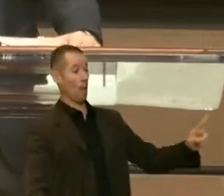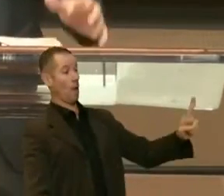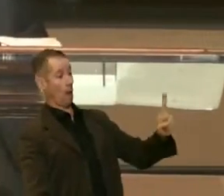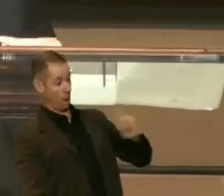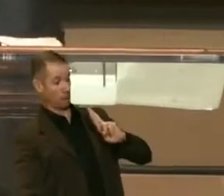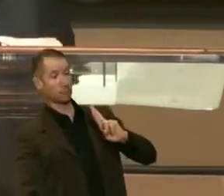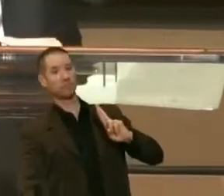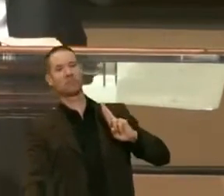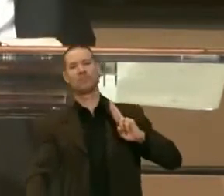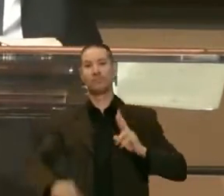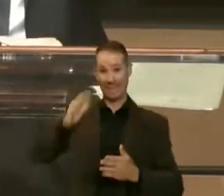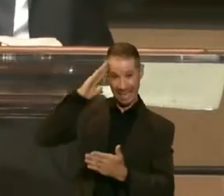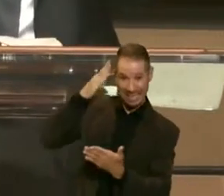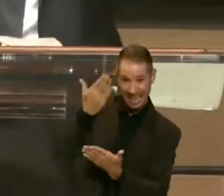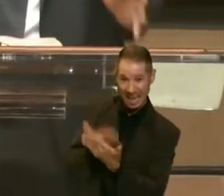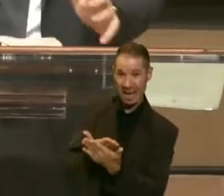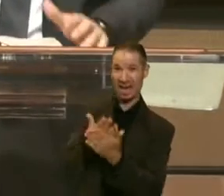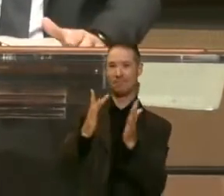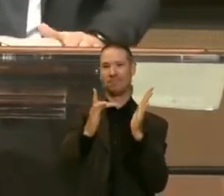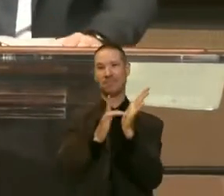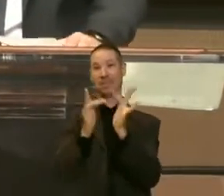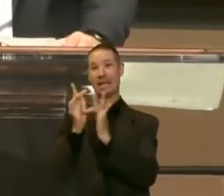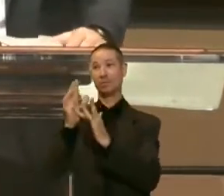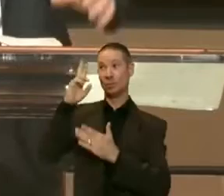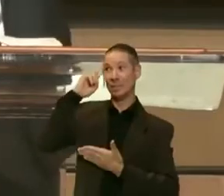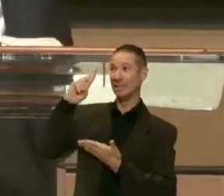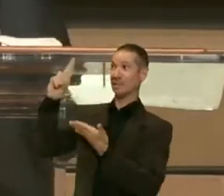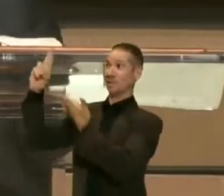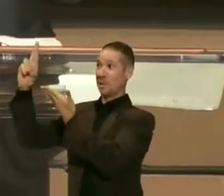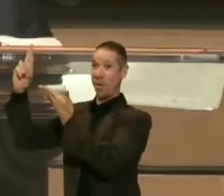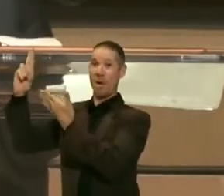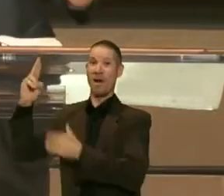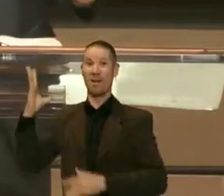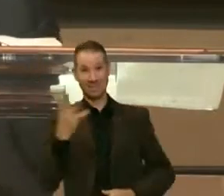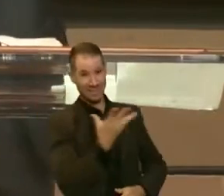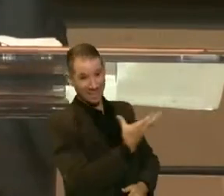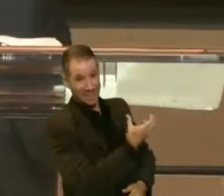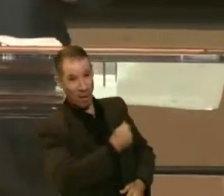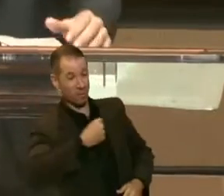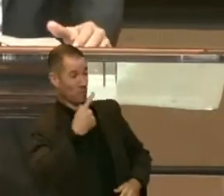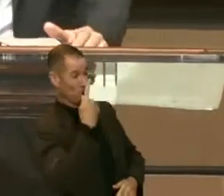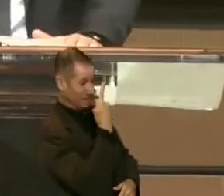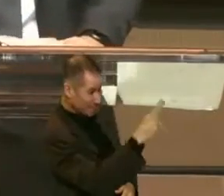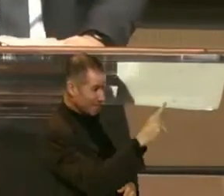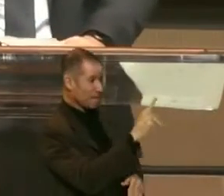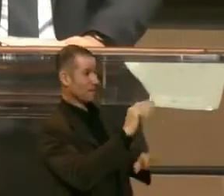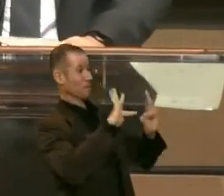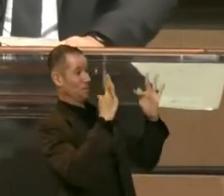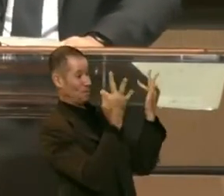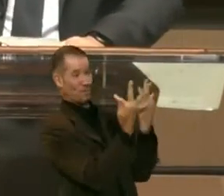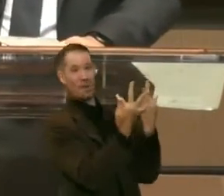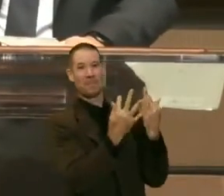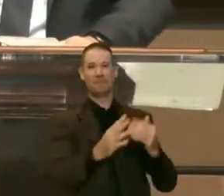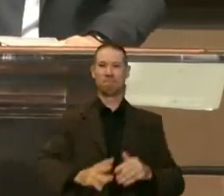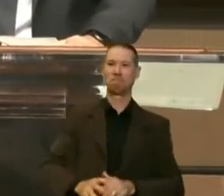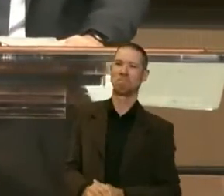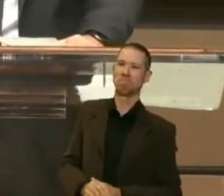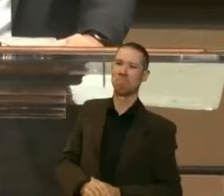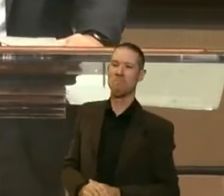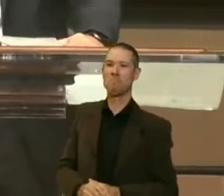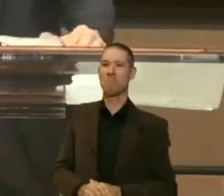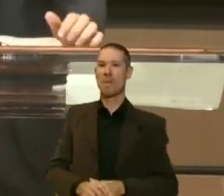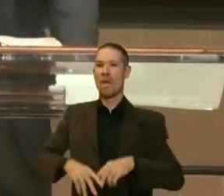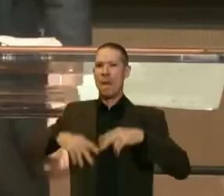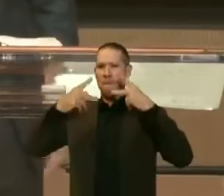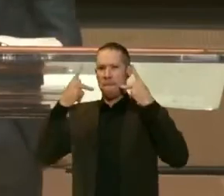Responderam-lhe: crê no Senhor Jesus, e será salvo tu e tua casa. E lhe pregaram